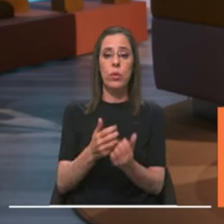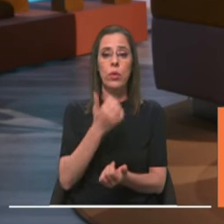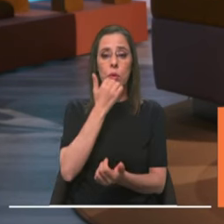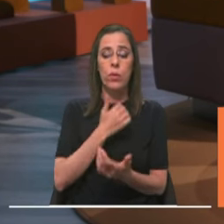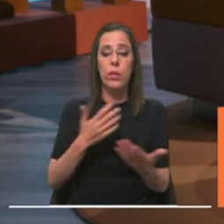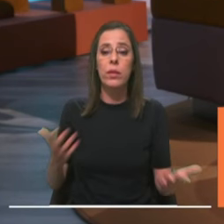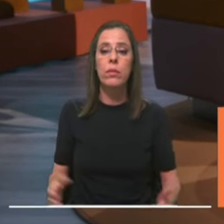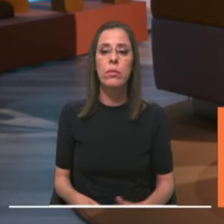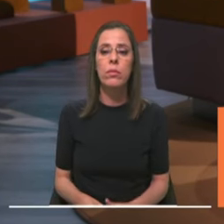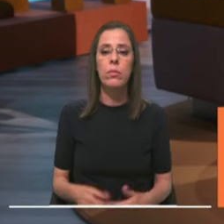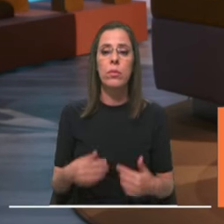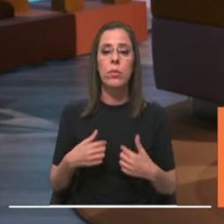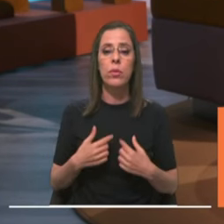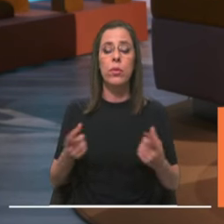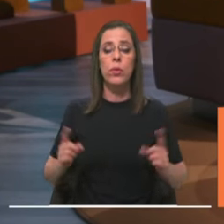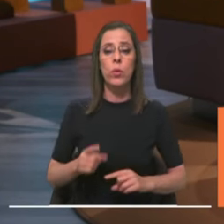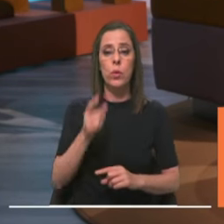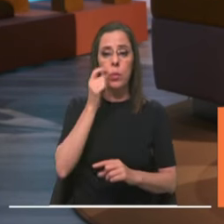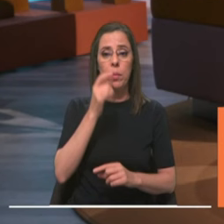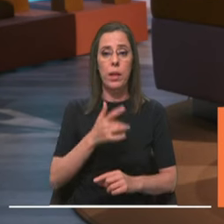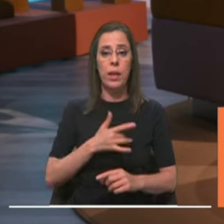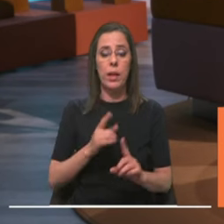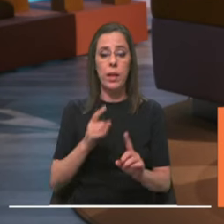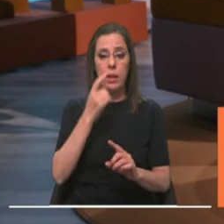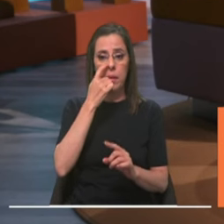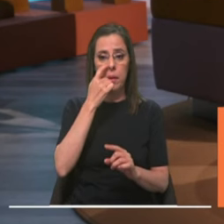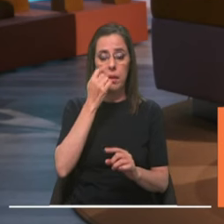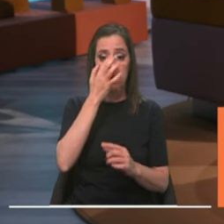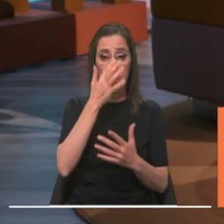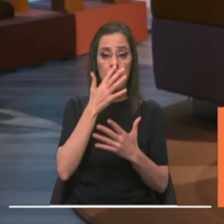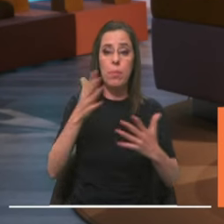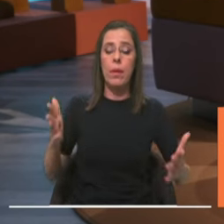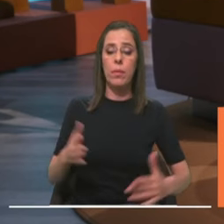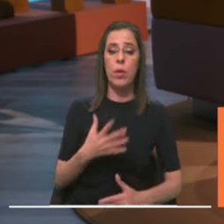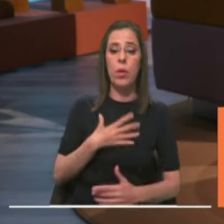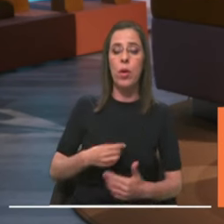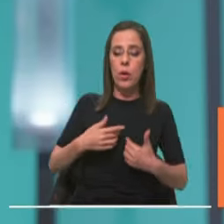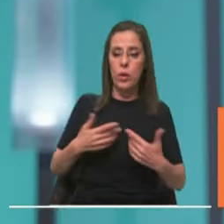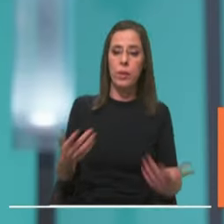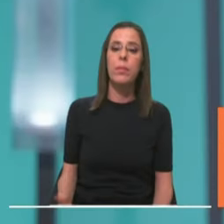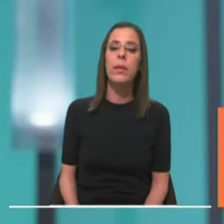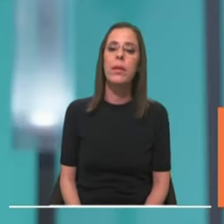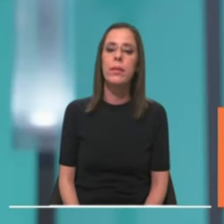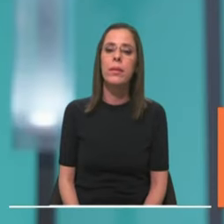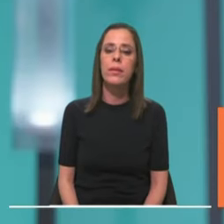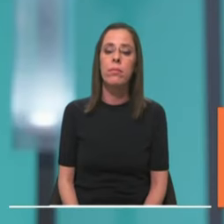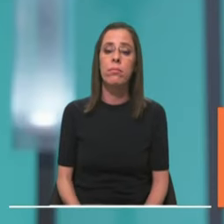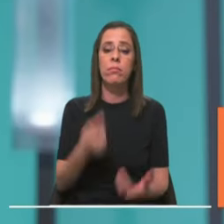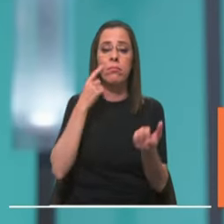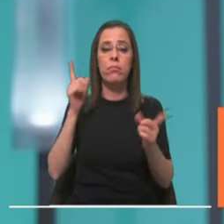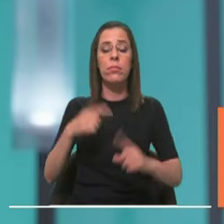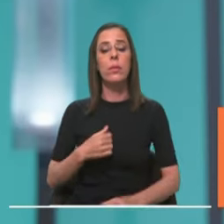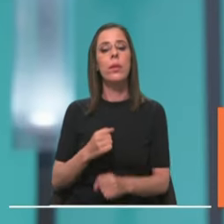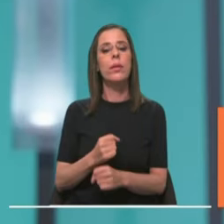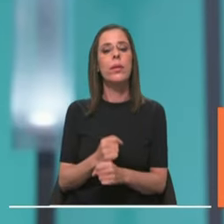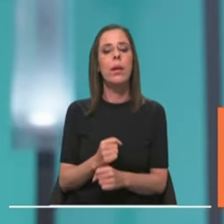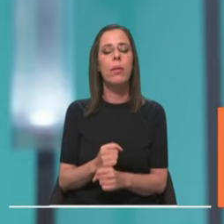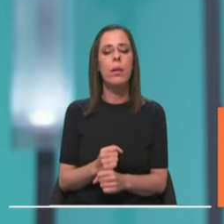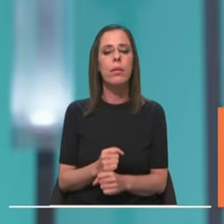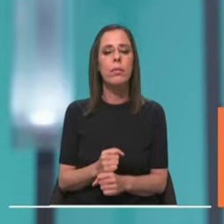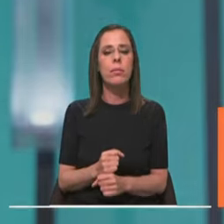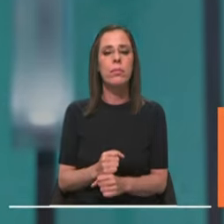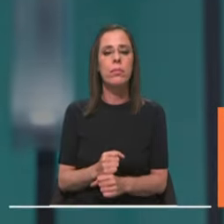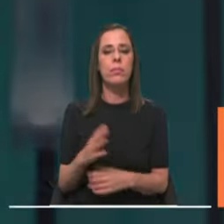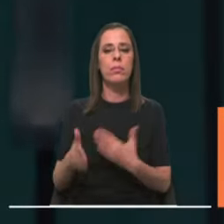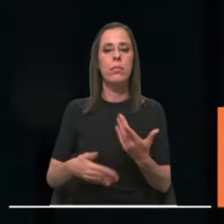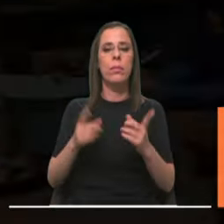contentes, porque não sou um menino querido lá dentro, mas a maioria das pessoas que lá gostam de mim. Retomei o meu trabalho,